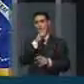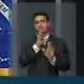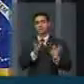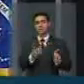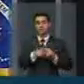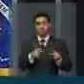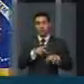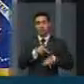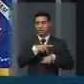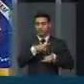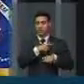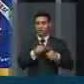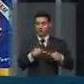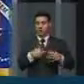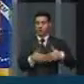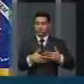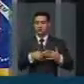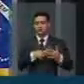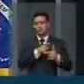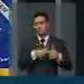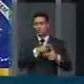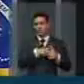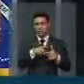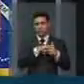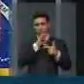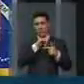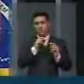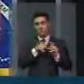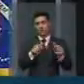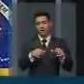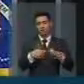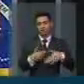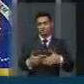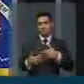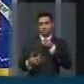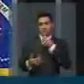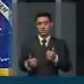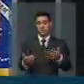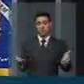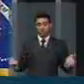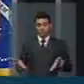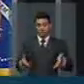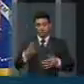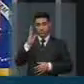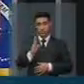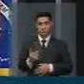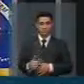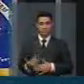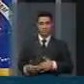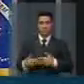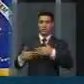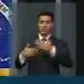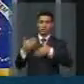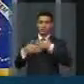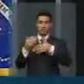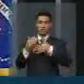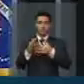andava. Andava com problemas, andava mal, mas andava. Hoje o Brasil não anda, o Brasil não